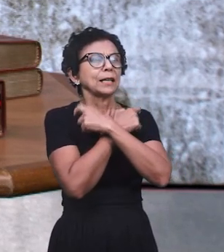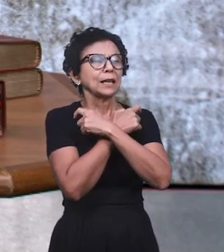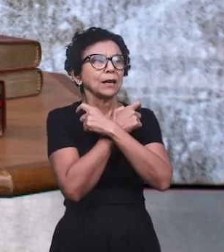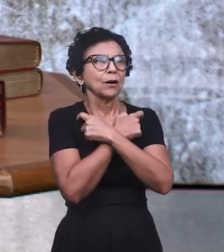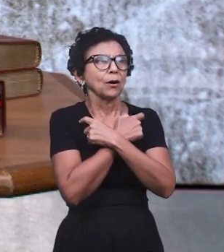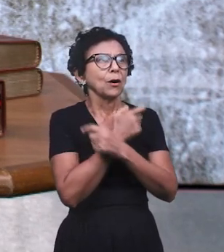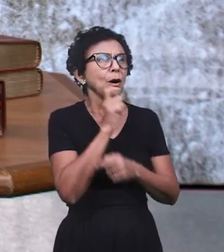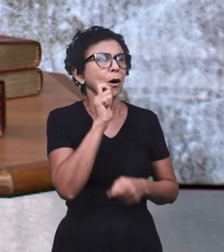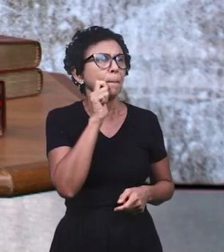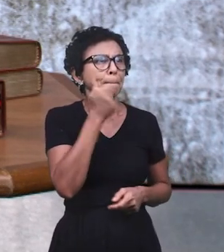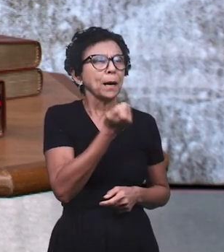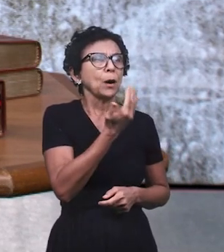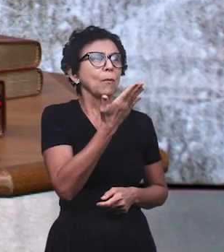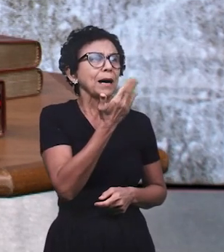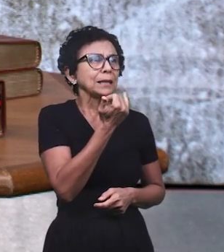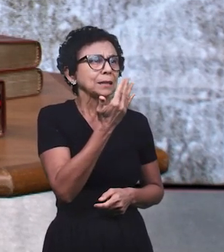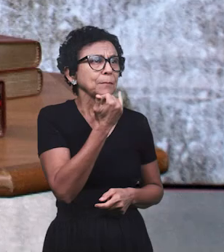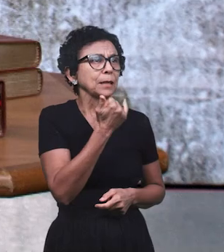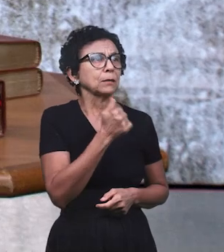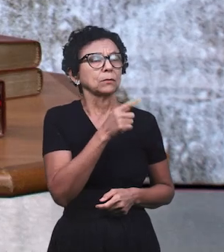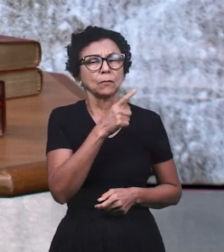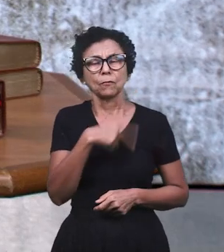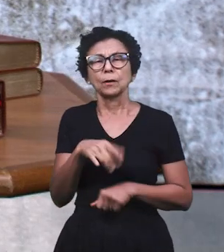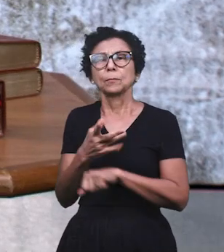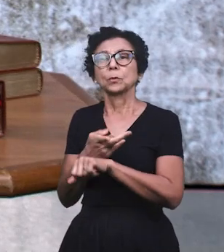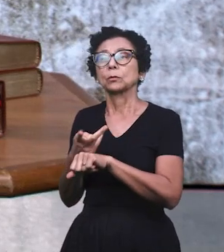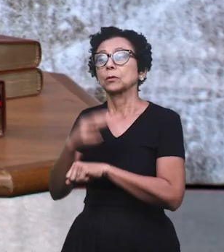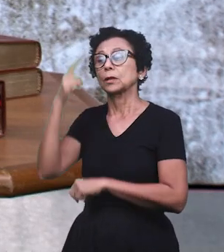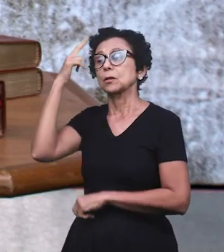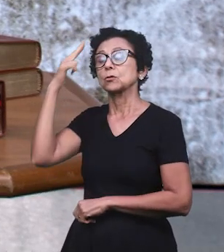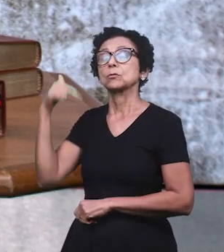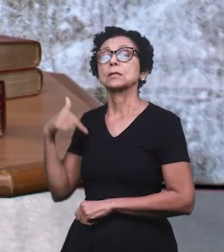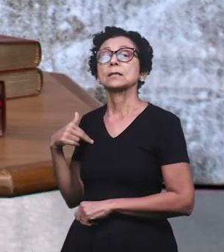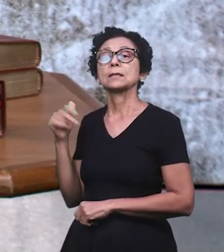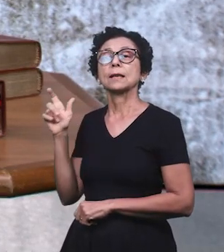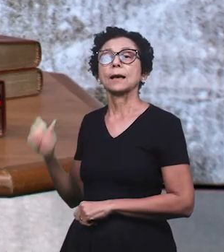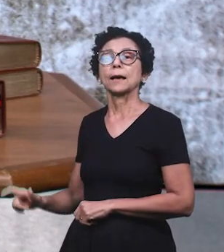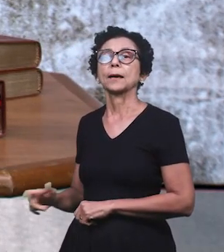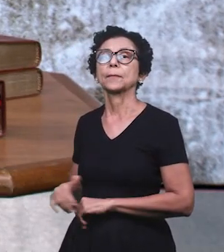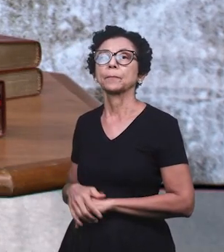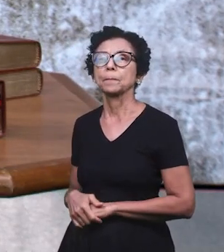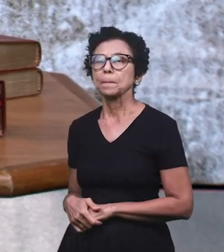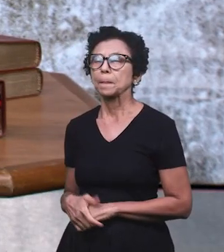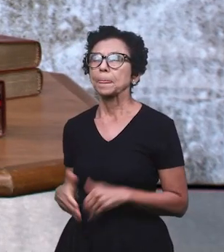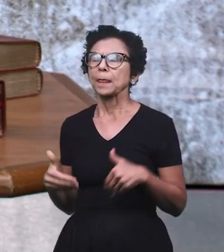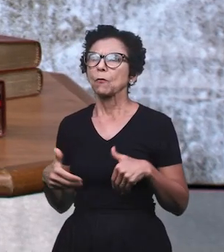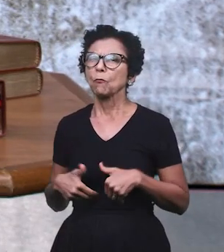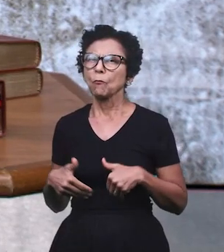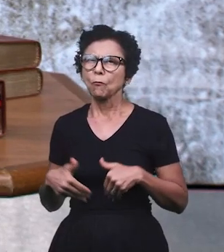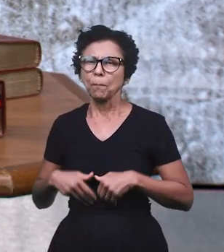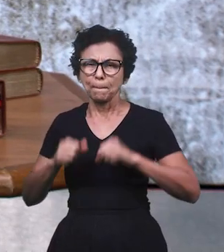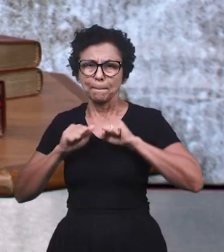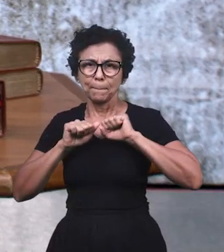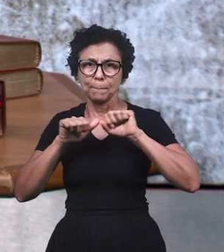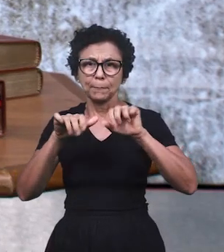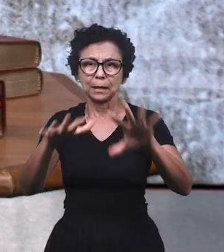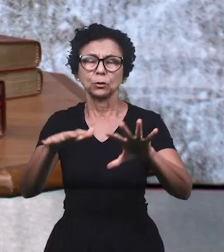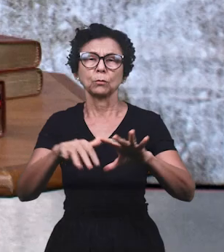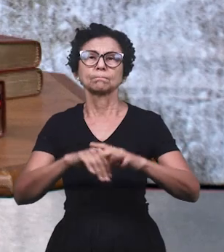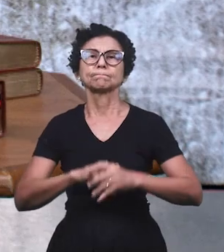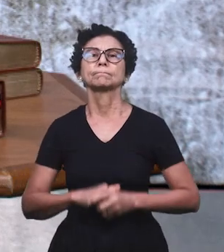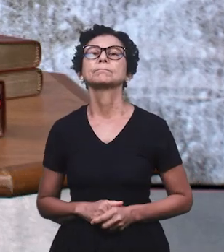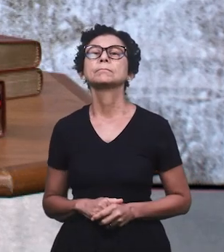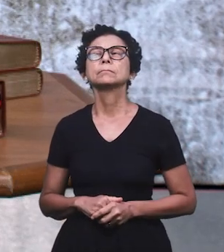que ele vos disser, fazei. Havendo, pois, fome sobre toda a terra, abriu